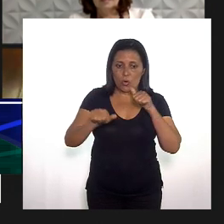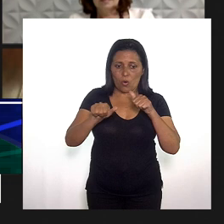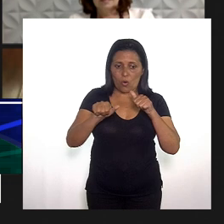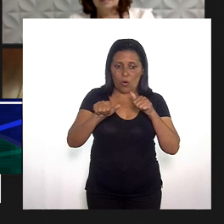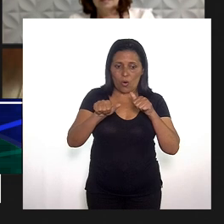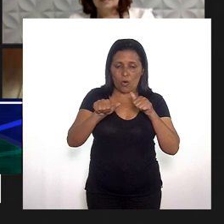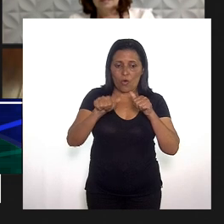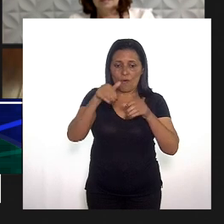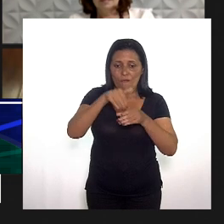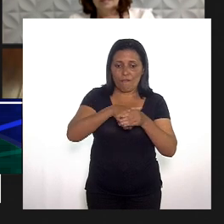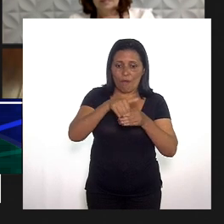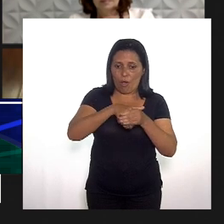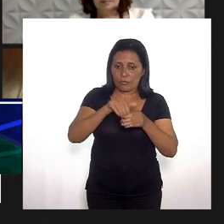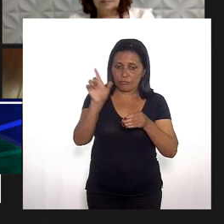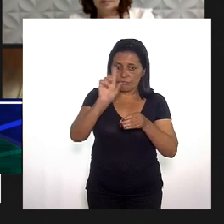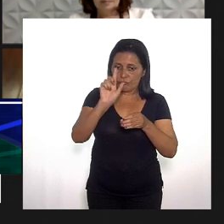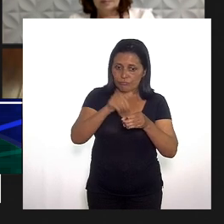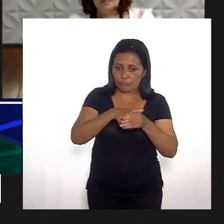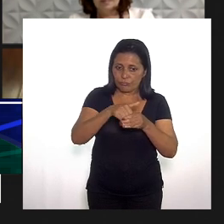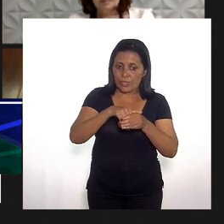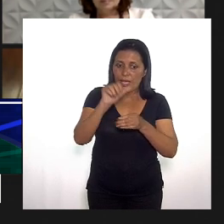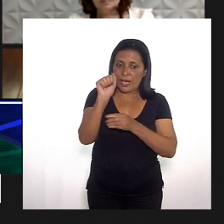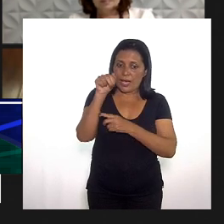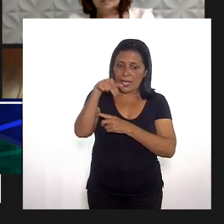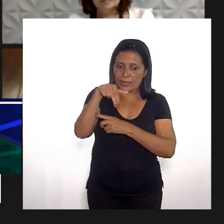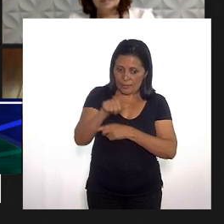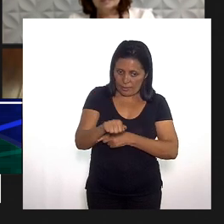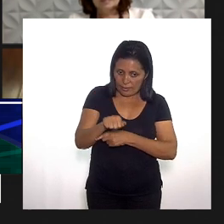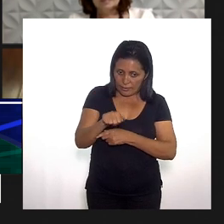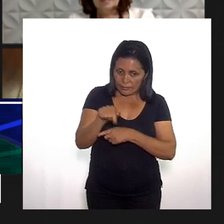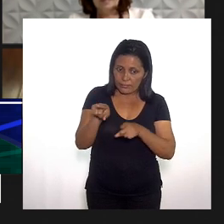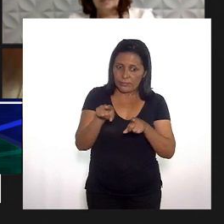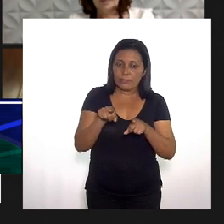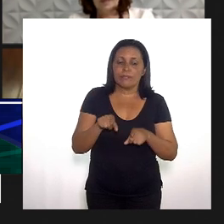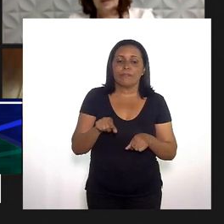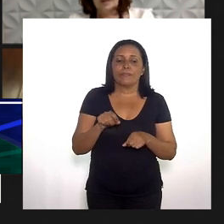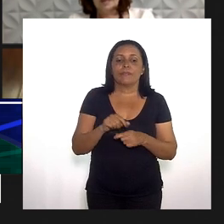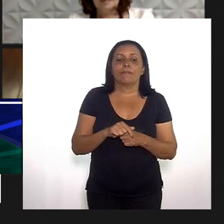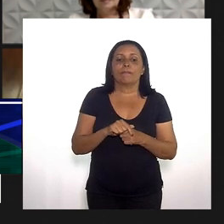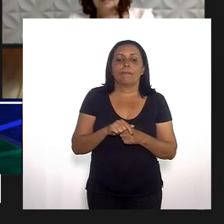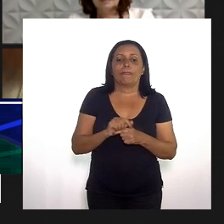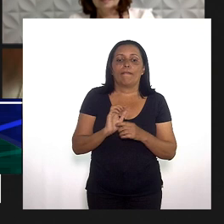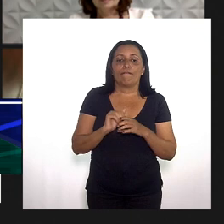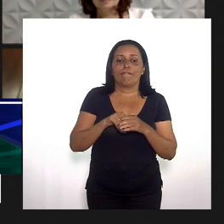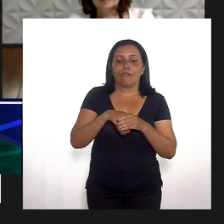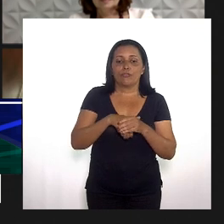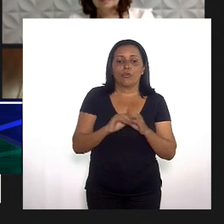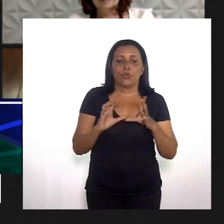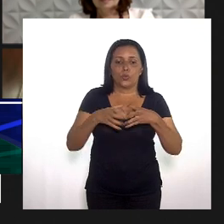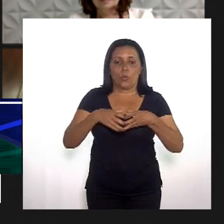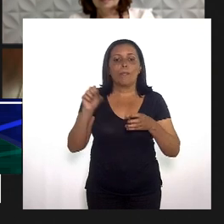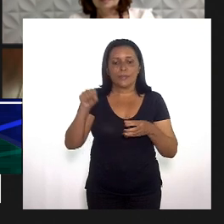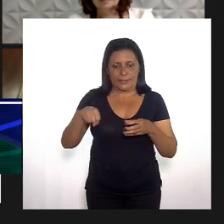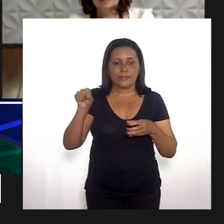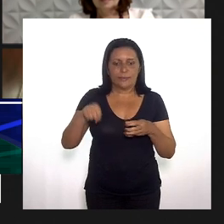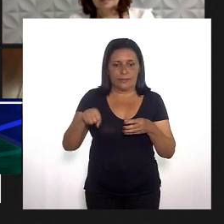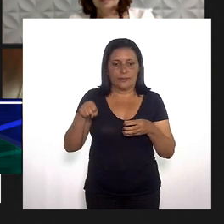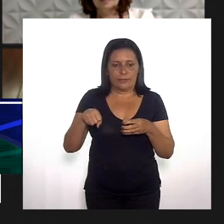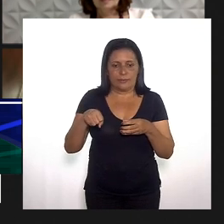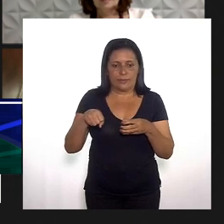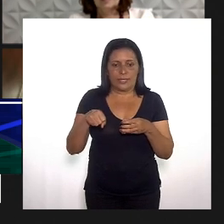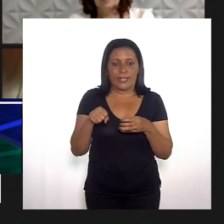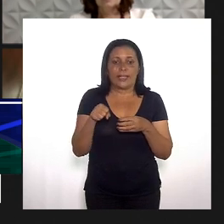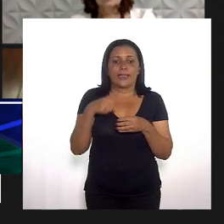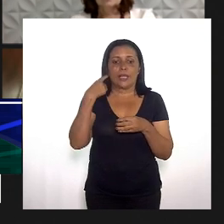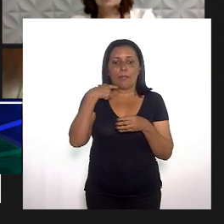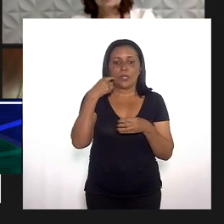abstenção. Deputada Alana Passos. Deputada Alana Passos votou no grupo sim.